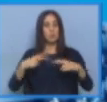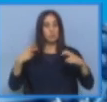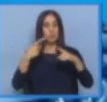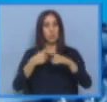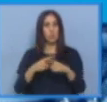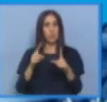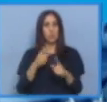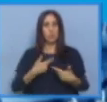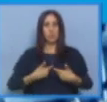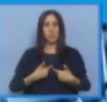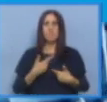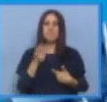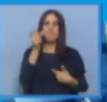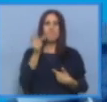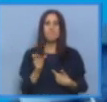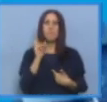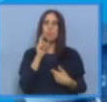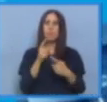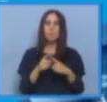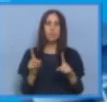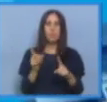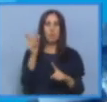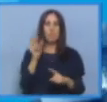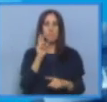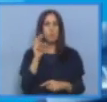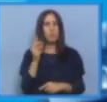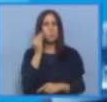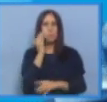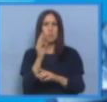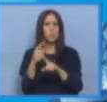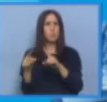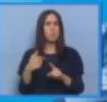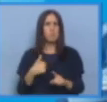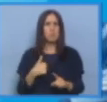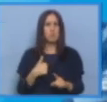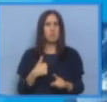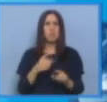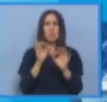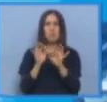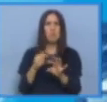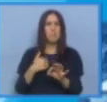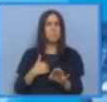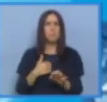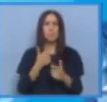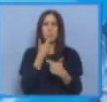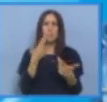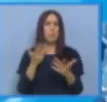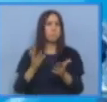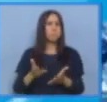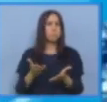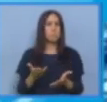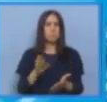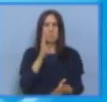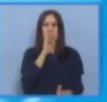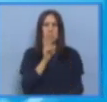nos ajuda a valorizar o outro como sendo diferente. Ou seja, o outro tem valor enquanto diferente de mim também. Não tem que ser igual a mim em tudo, porque senão então não